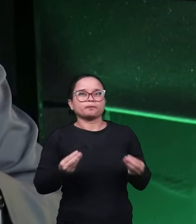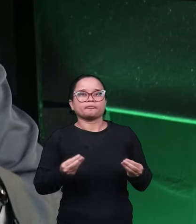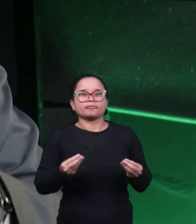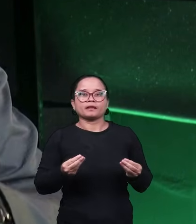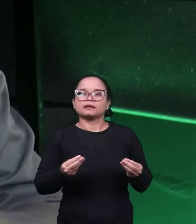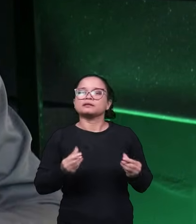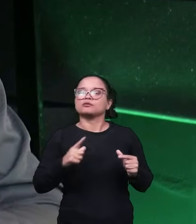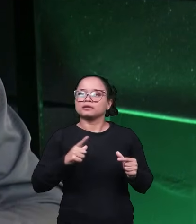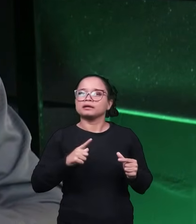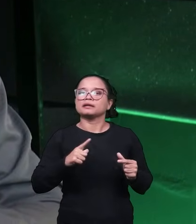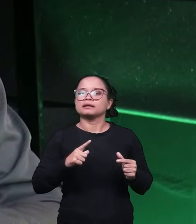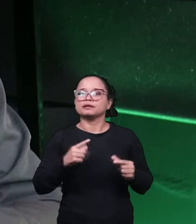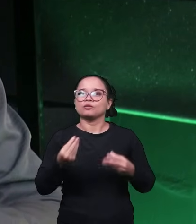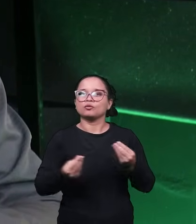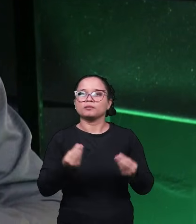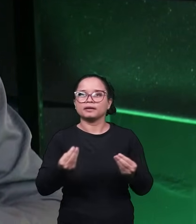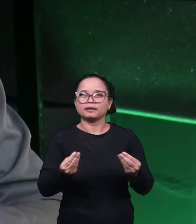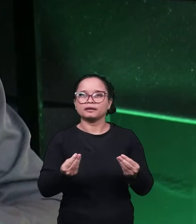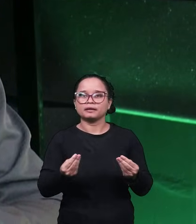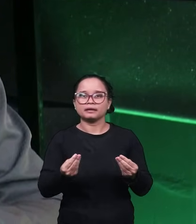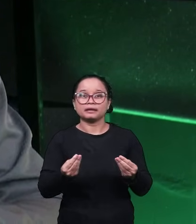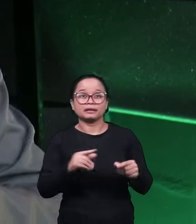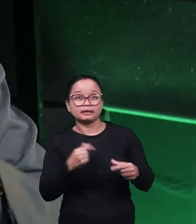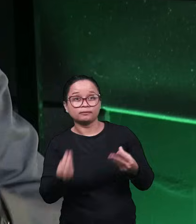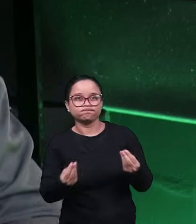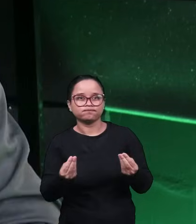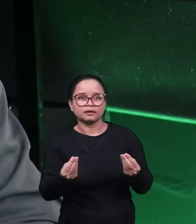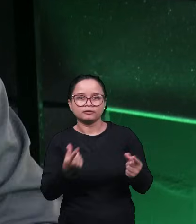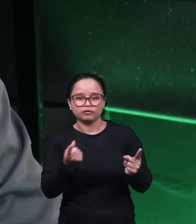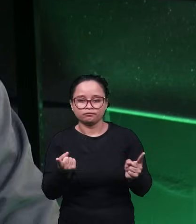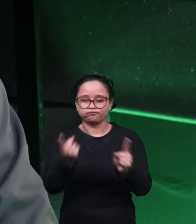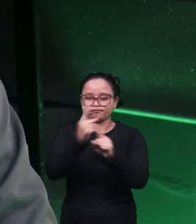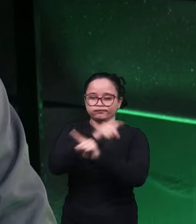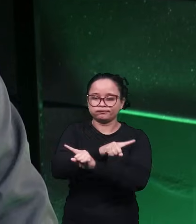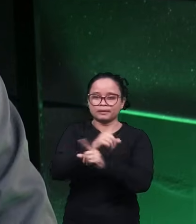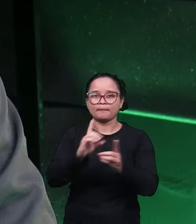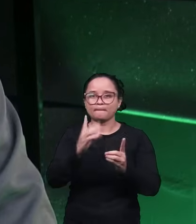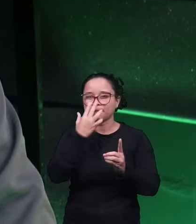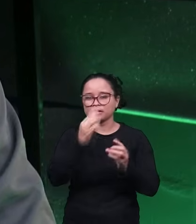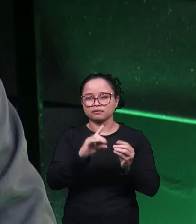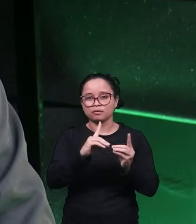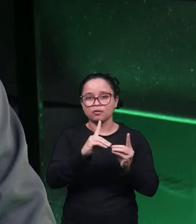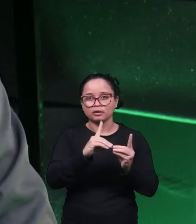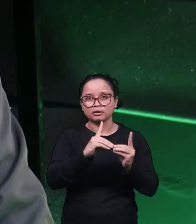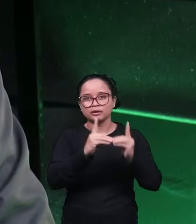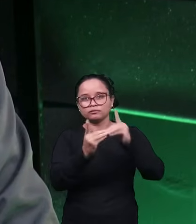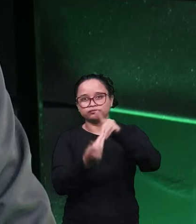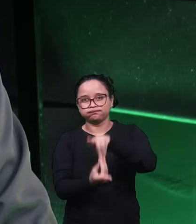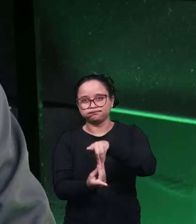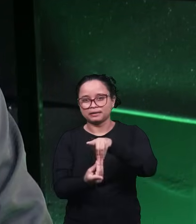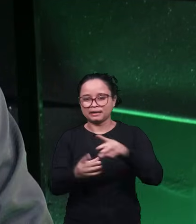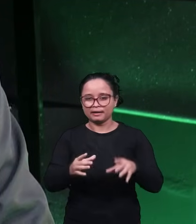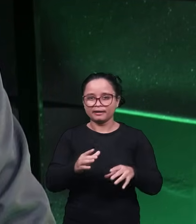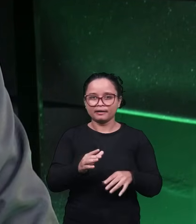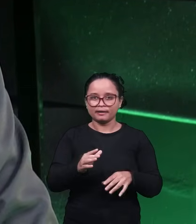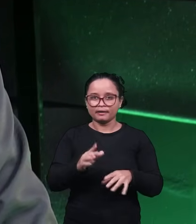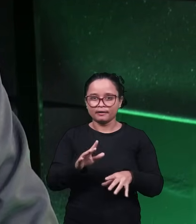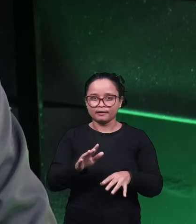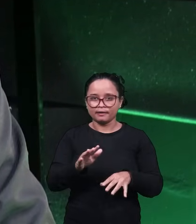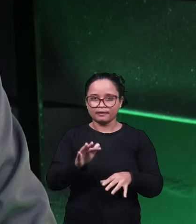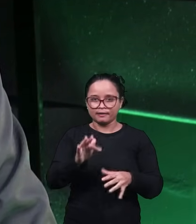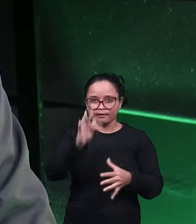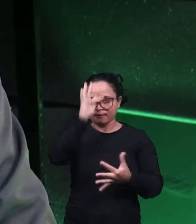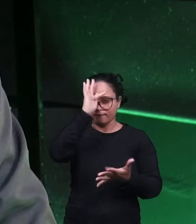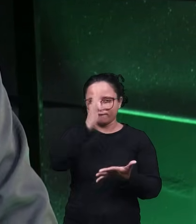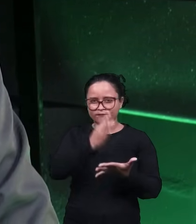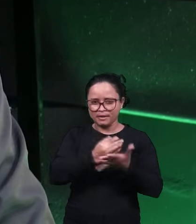essa batalha ou essa questão de inverter os valores. Sim. Fé não é desta vida. Fé vem de